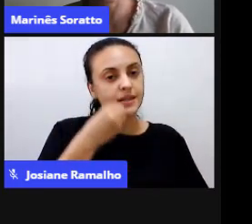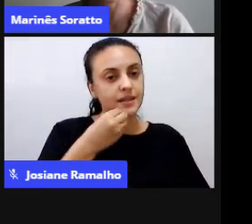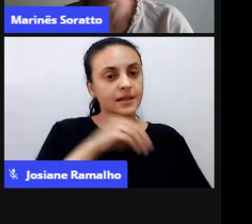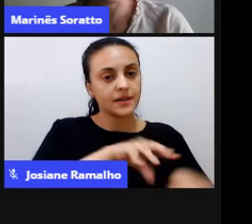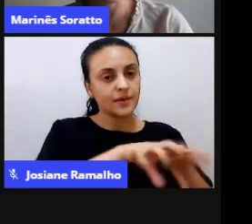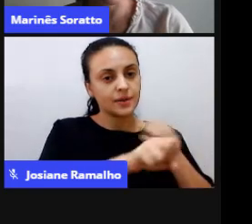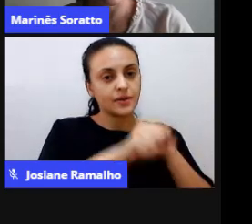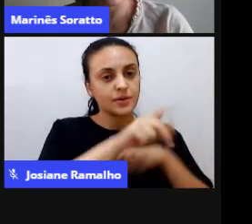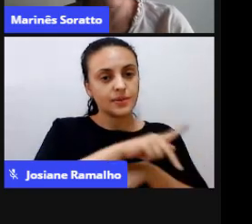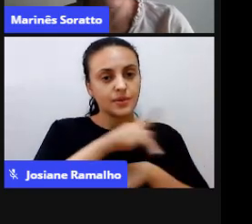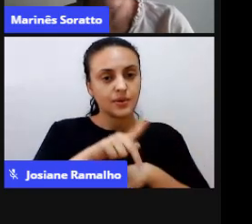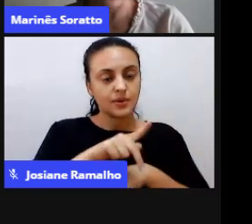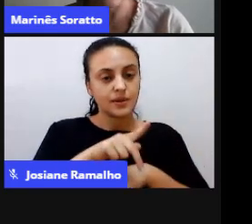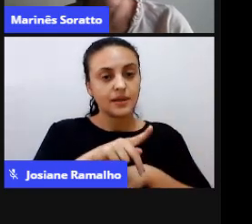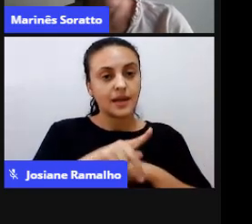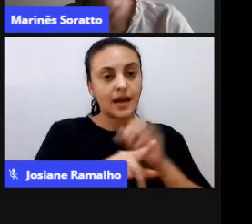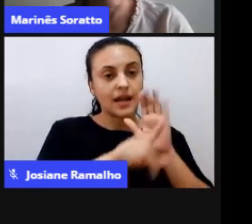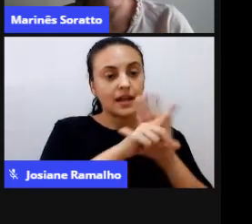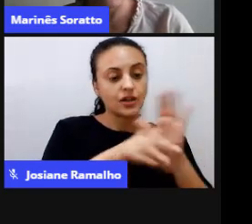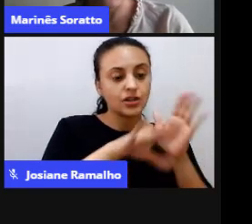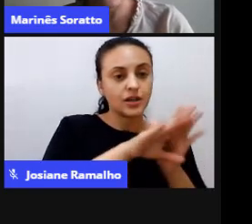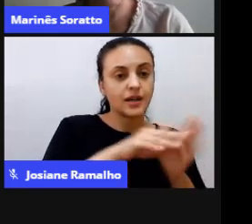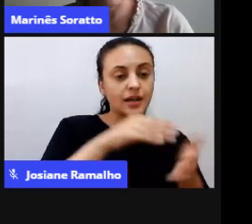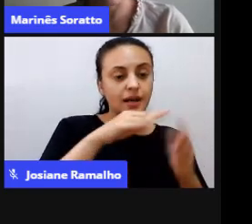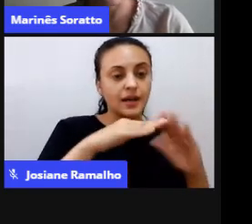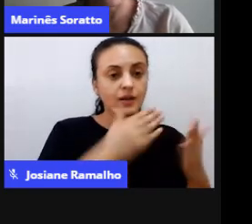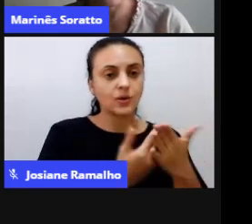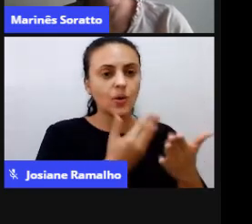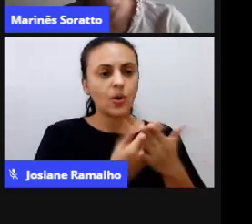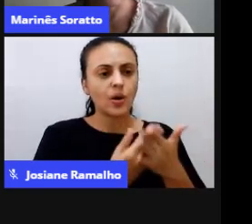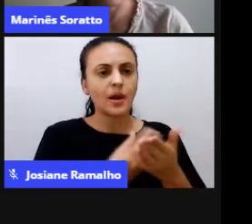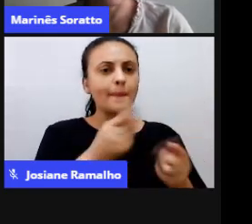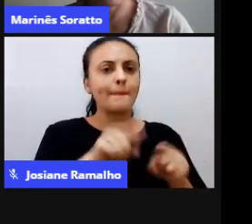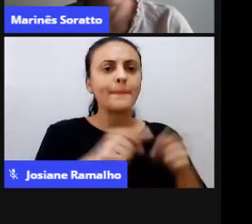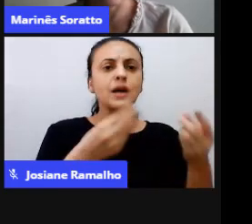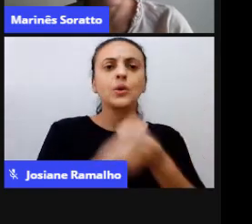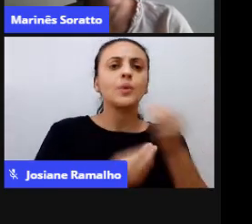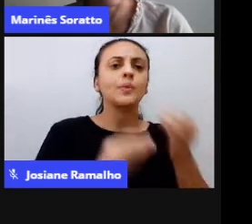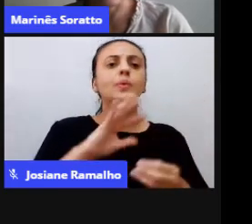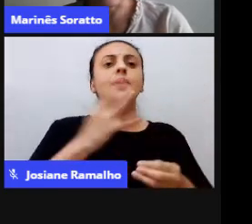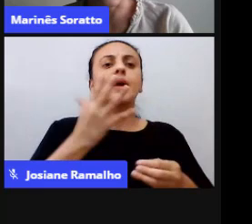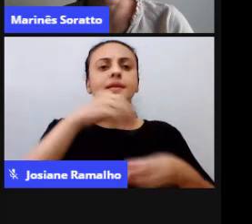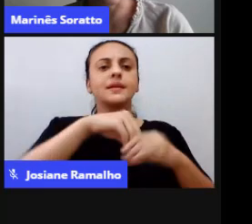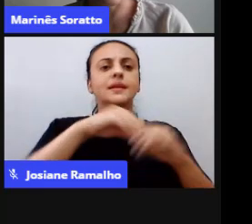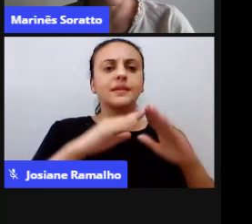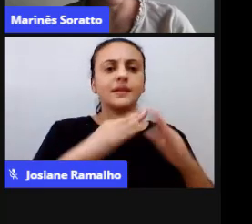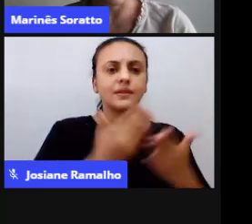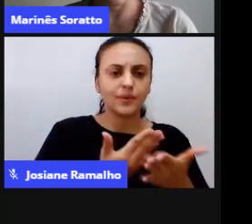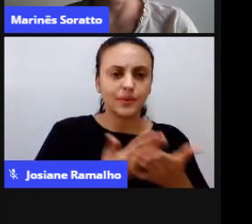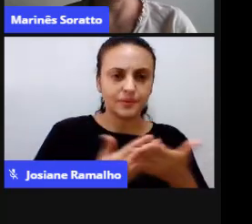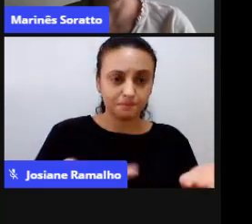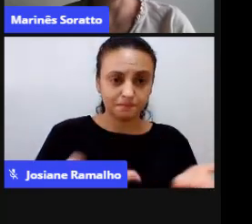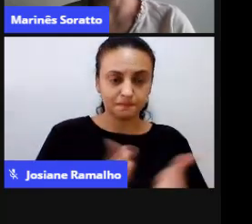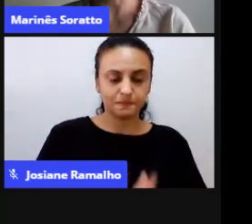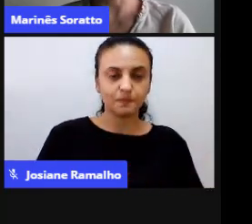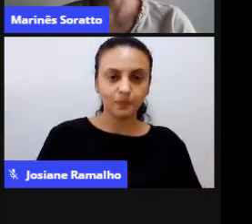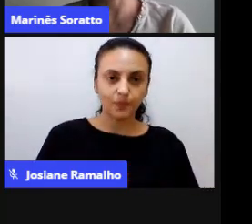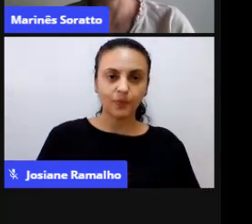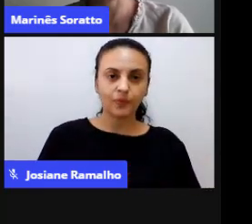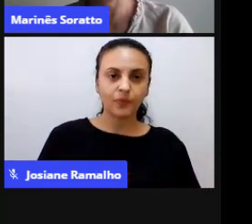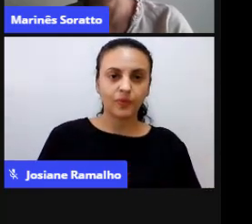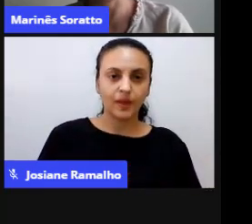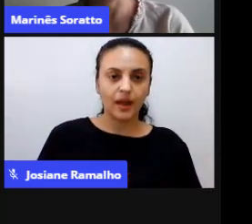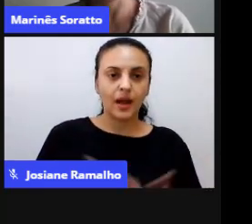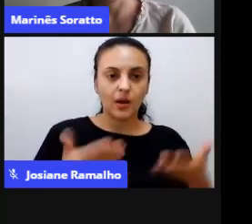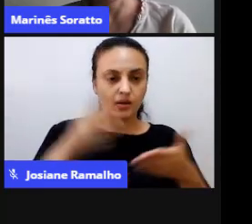lei chega na escola e como é interpretada. Pode passar o próximo slide. Aí eu trouxe aqui um pouquinho do La Roça, né, para